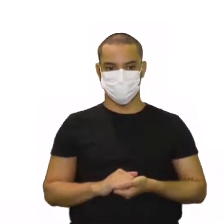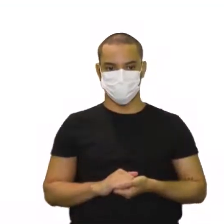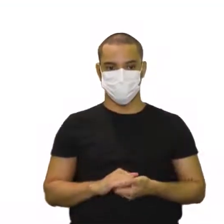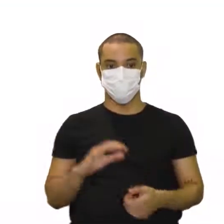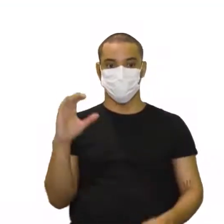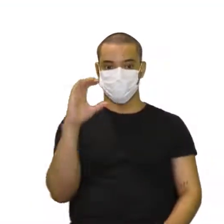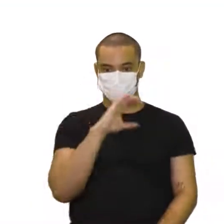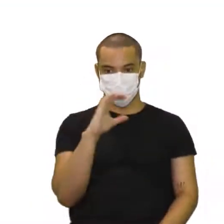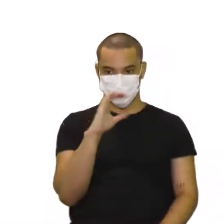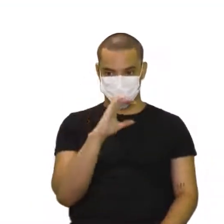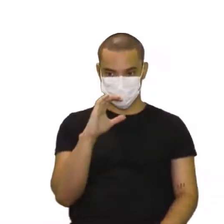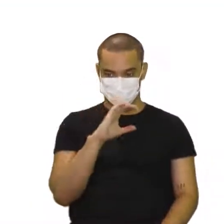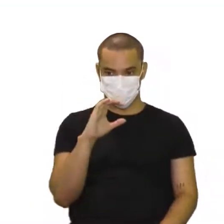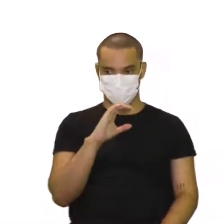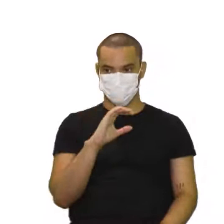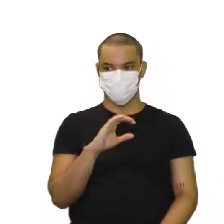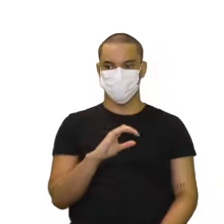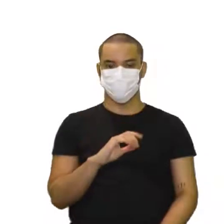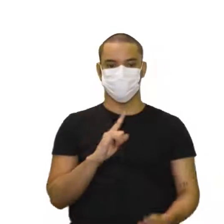Velocidade.